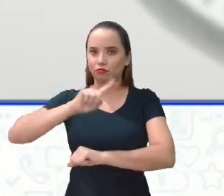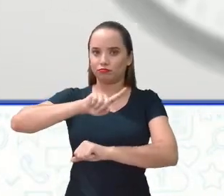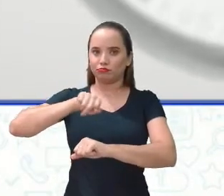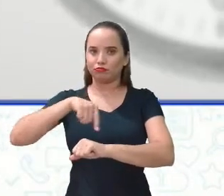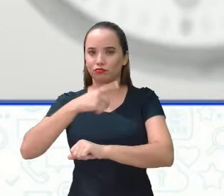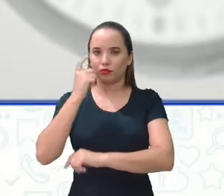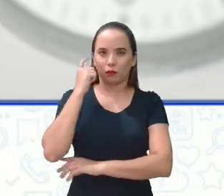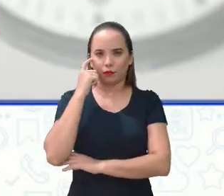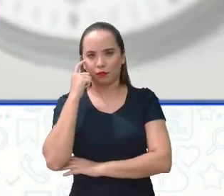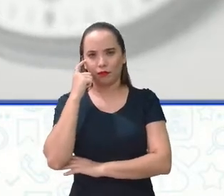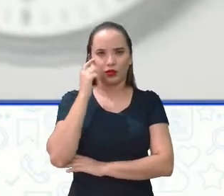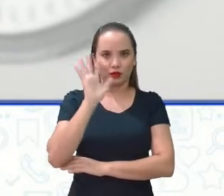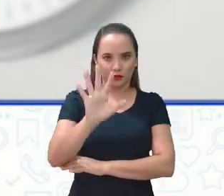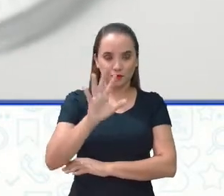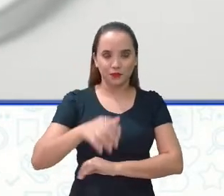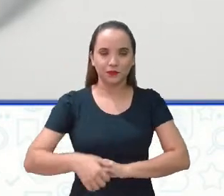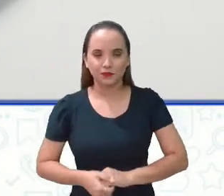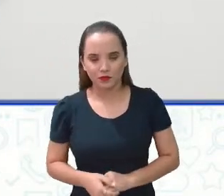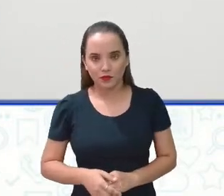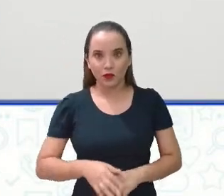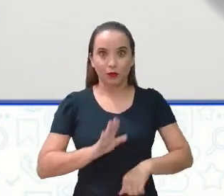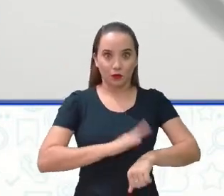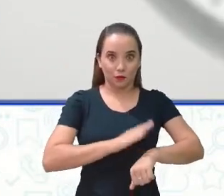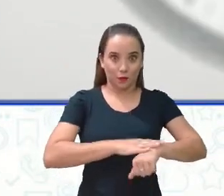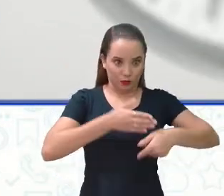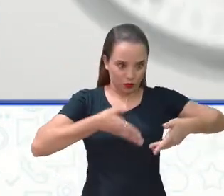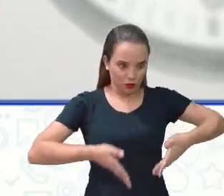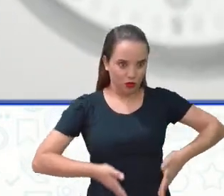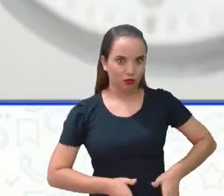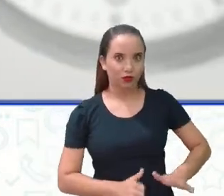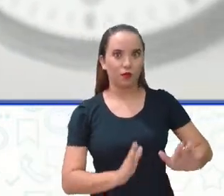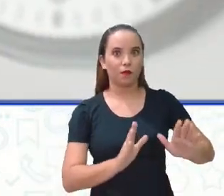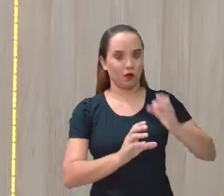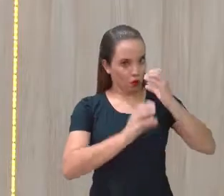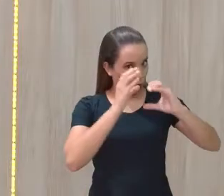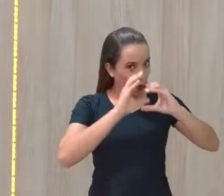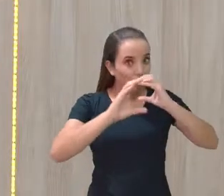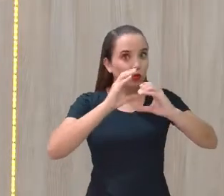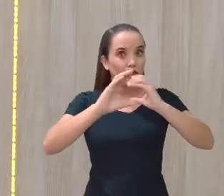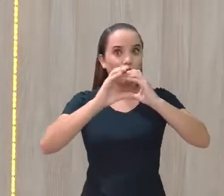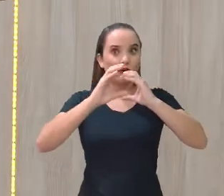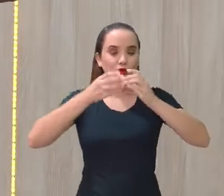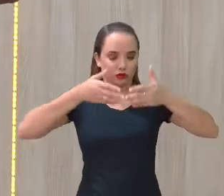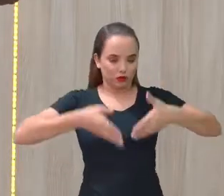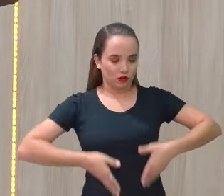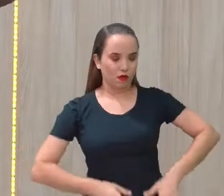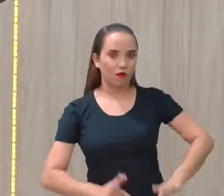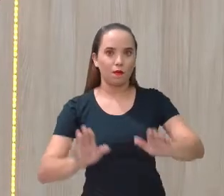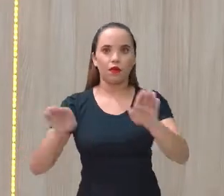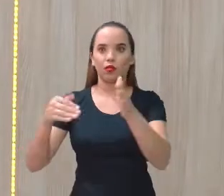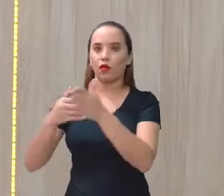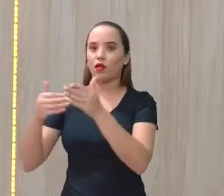aí, desde o nascimento até a morte. Eu estou falando de comunicação.